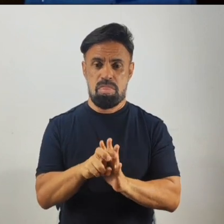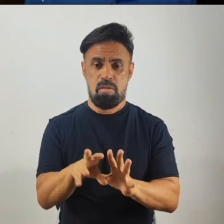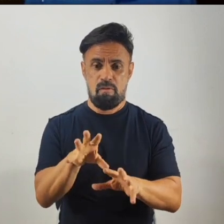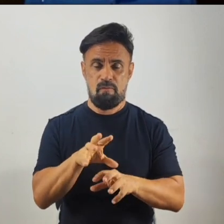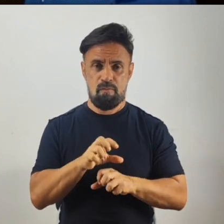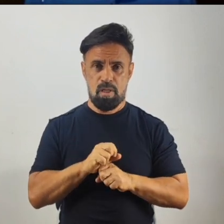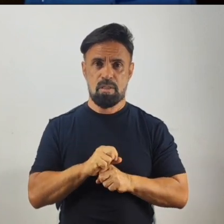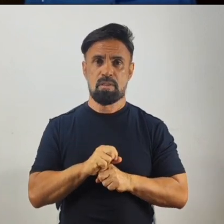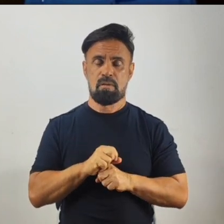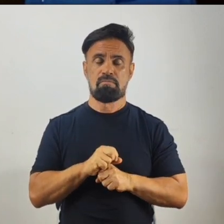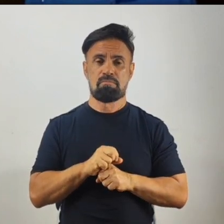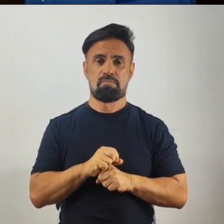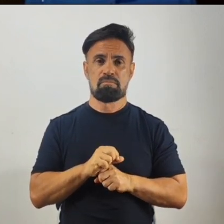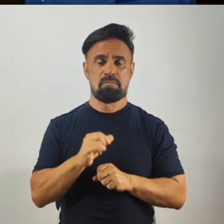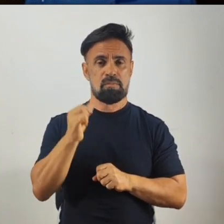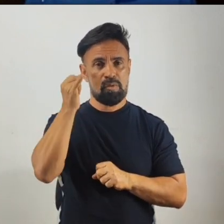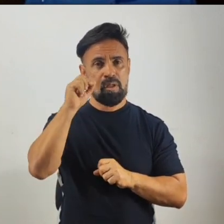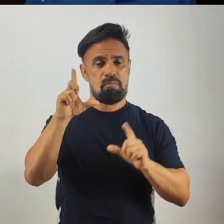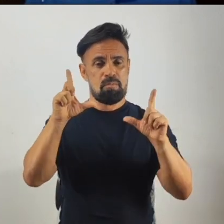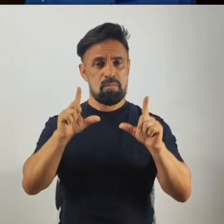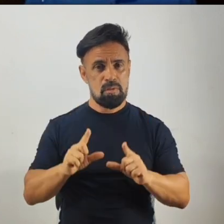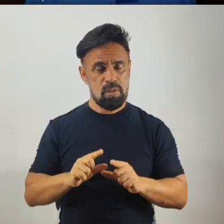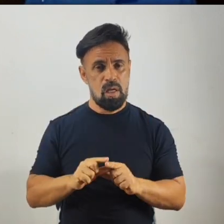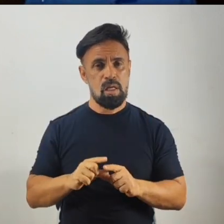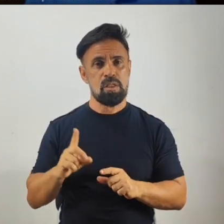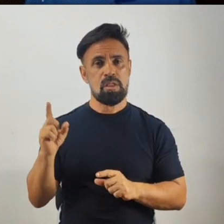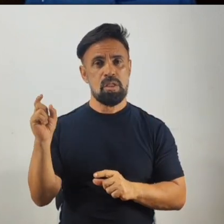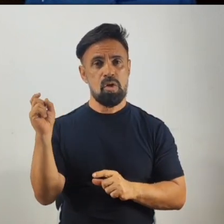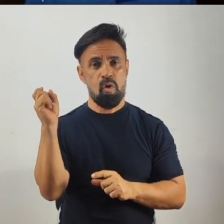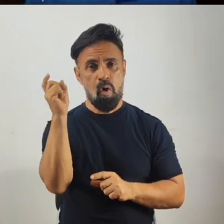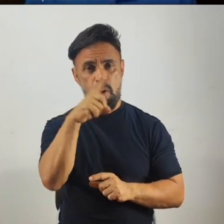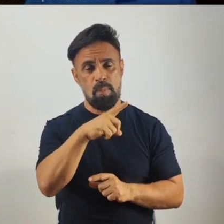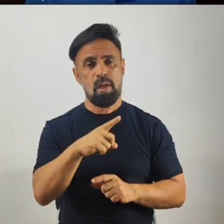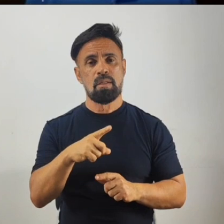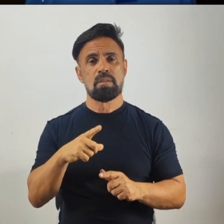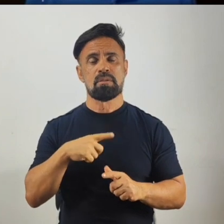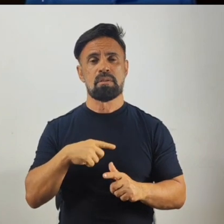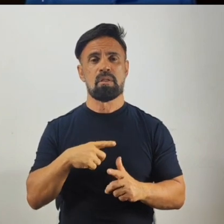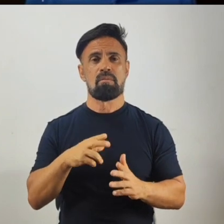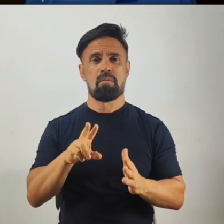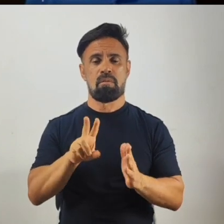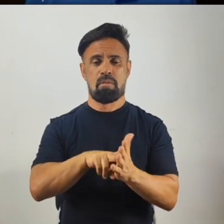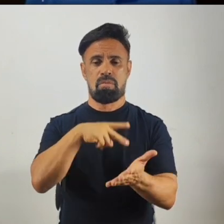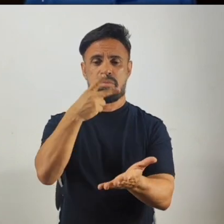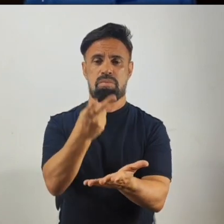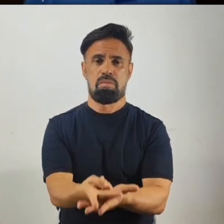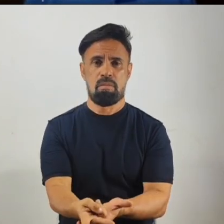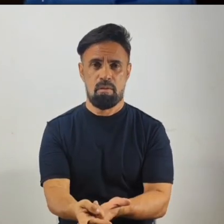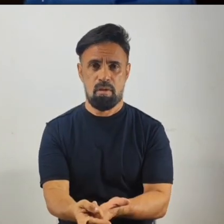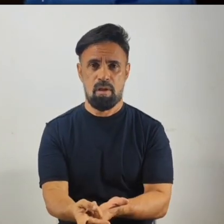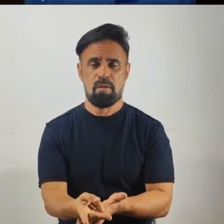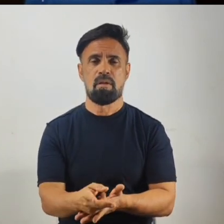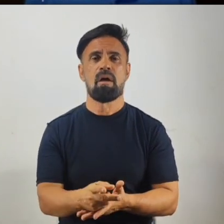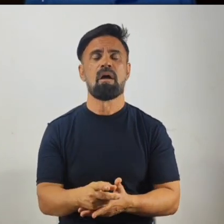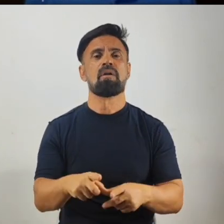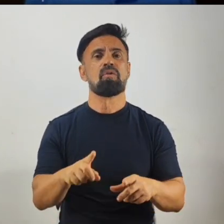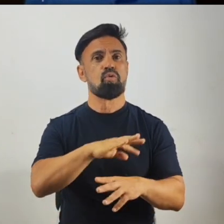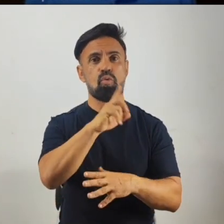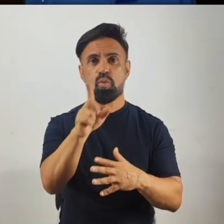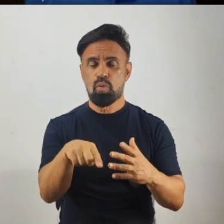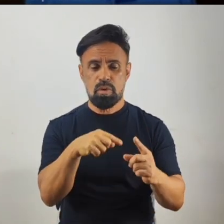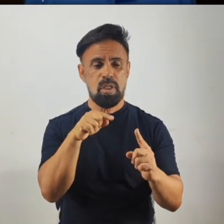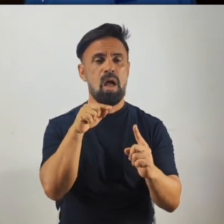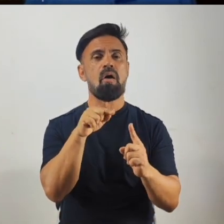de infecções associadas aos cuidados em saúde e também a prevenção de complicações decorrentes de